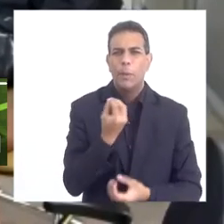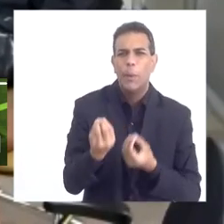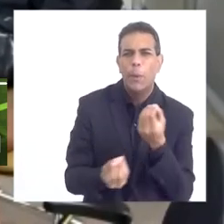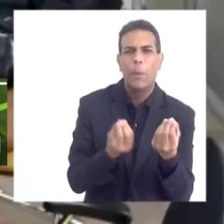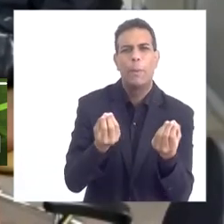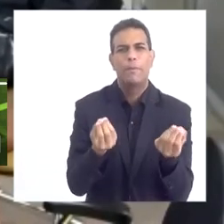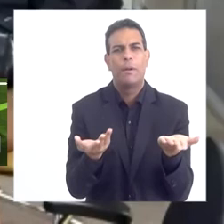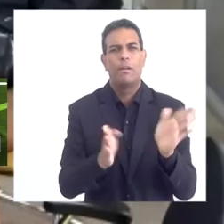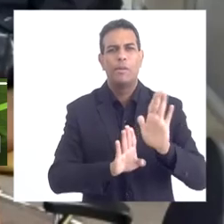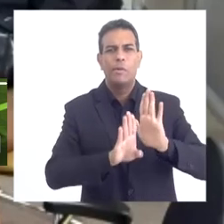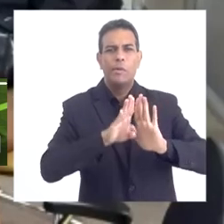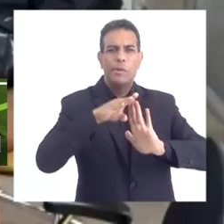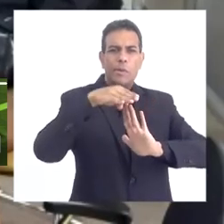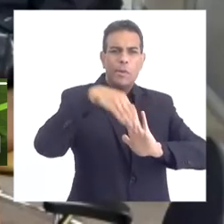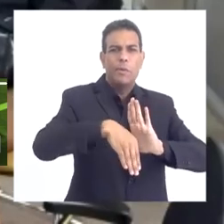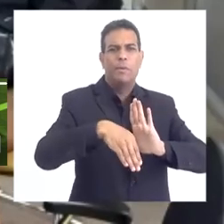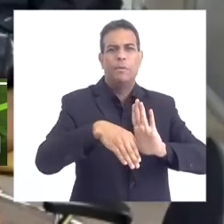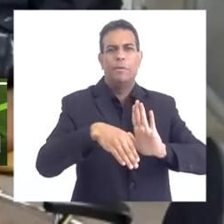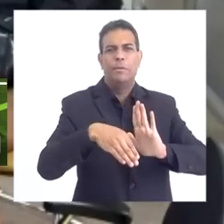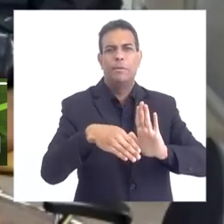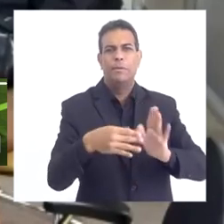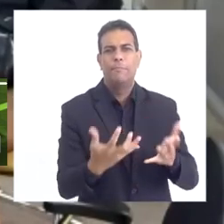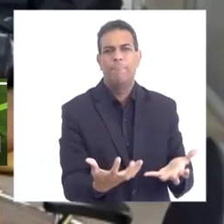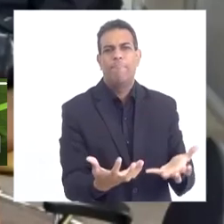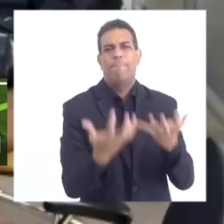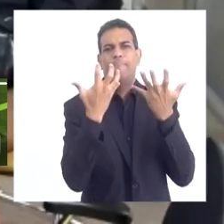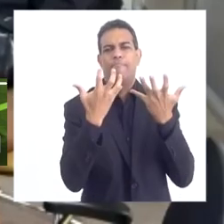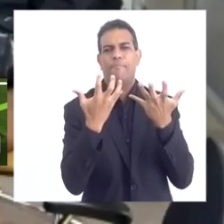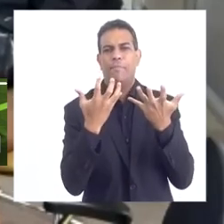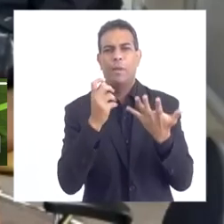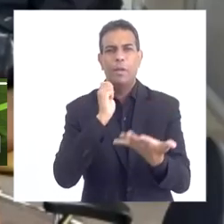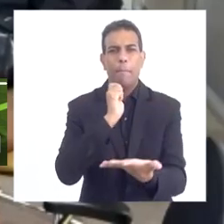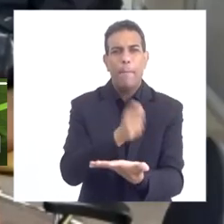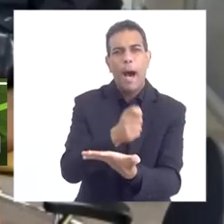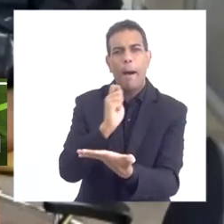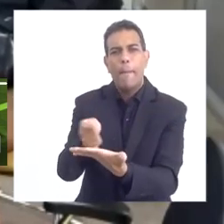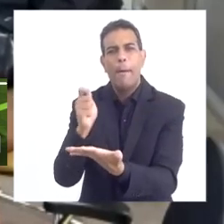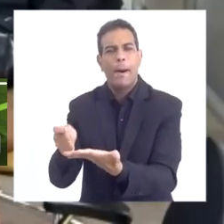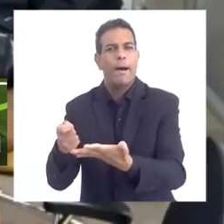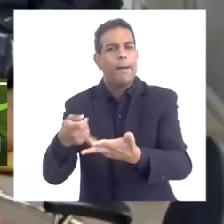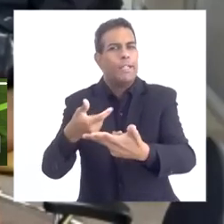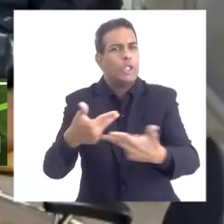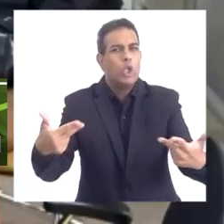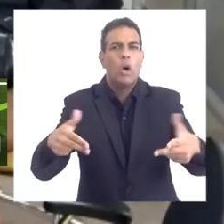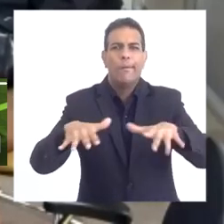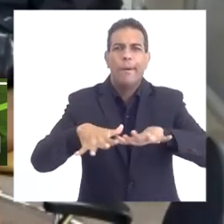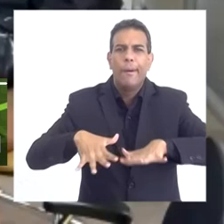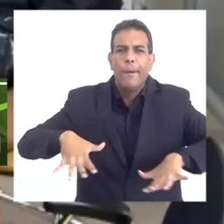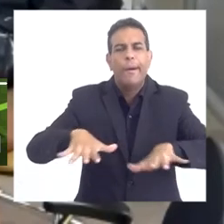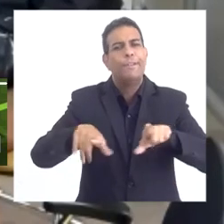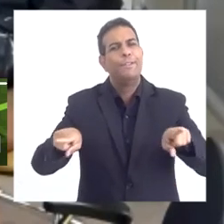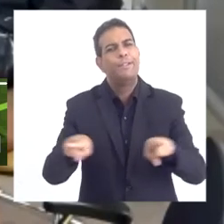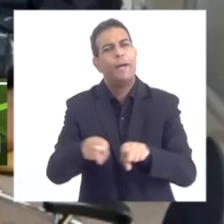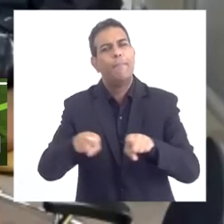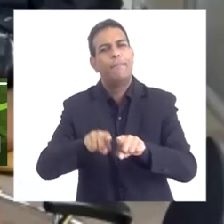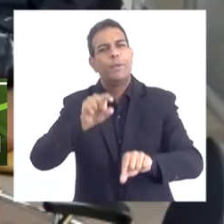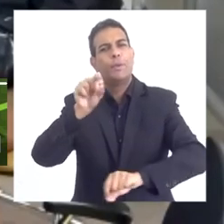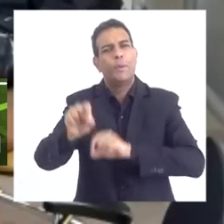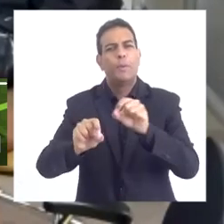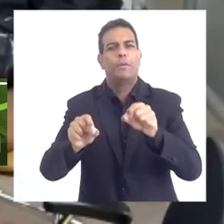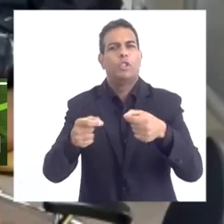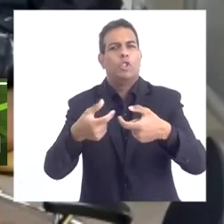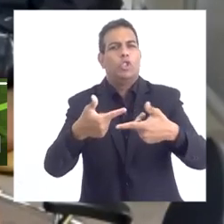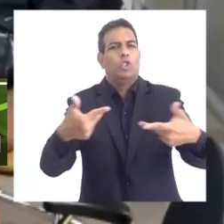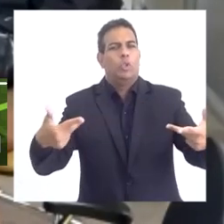a inflação ela acaba sendo refletida no preço dos produtos e, consequentemente, na